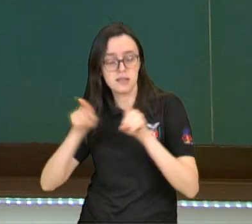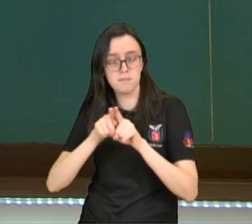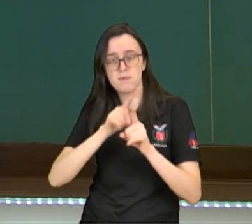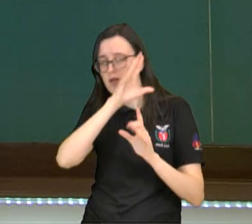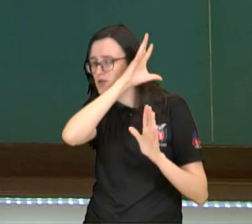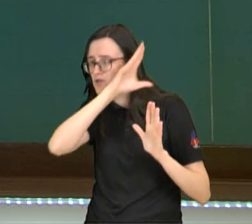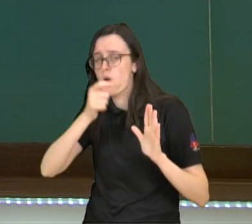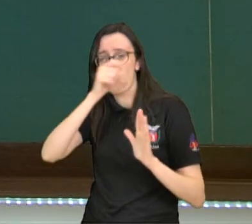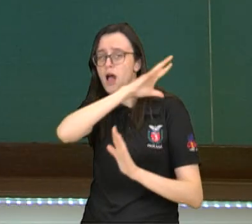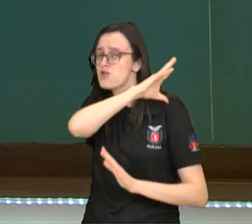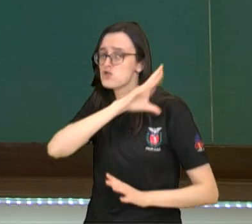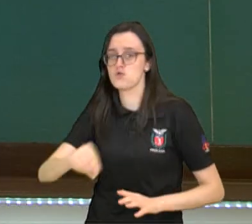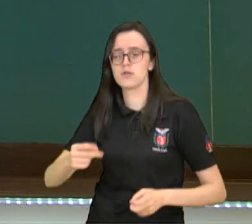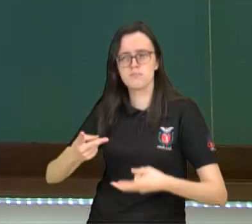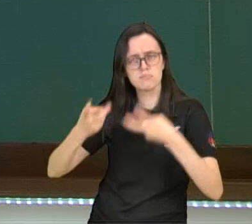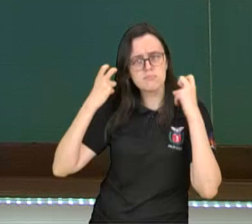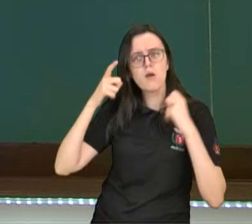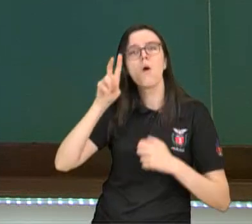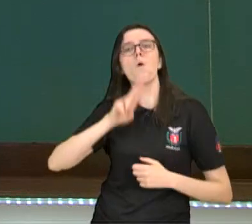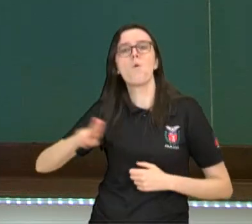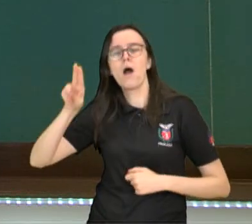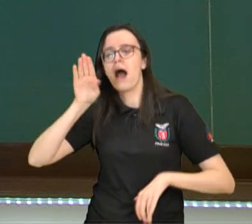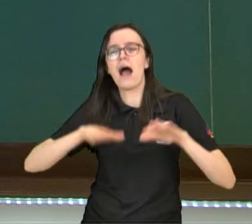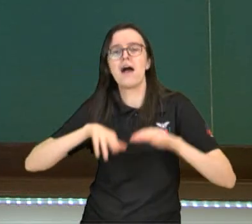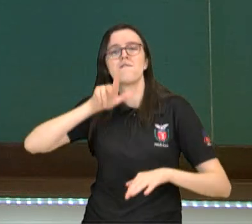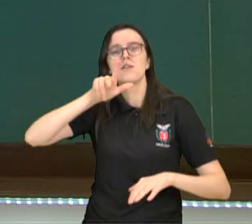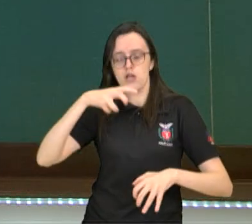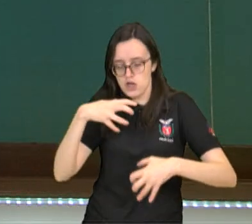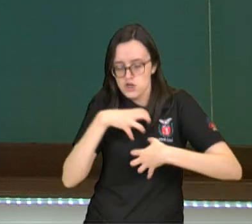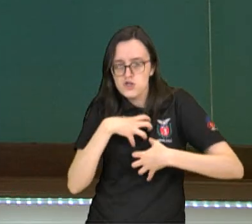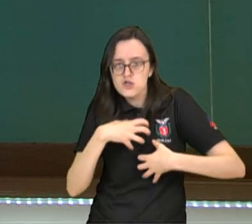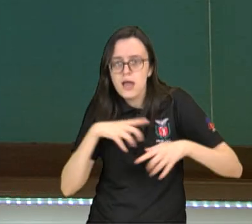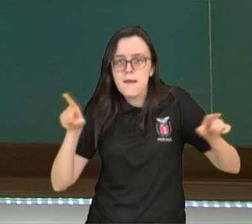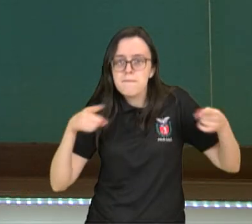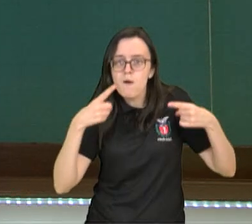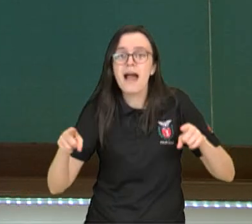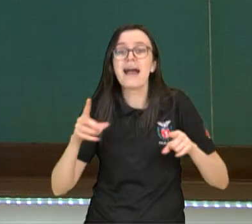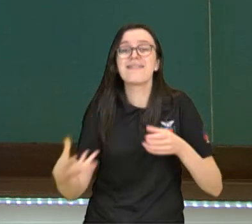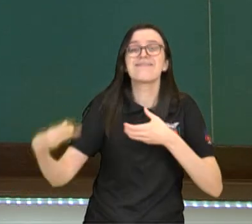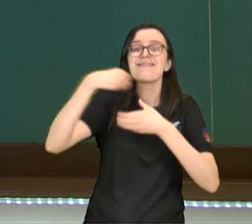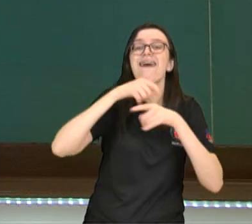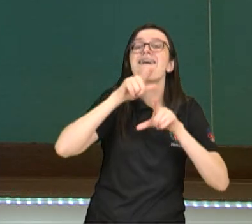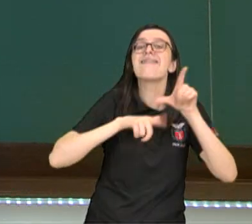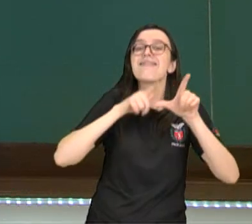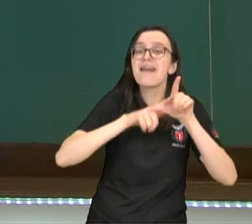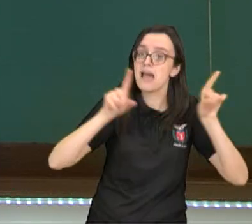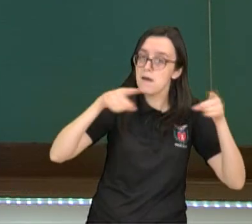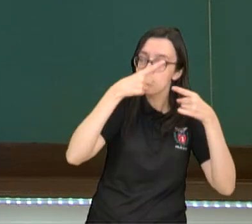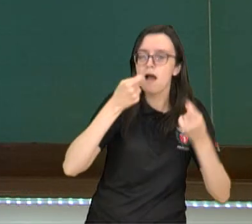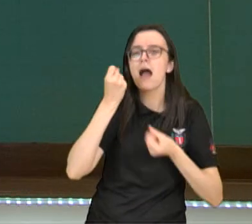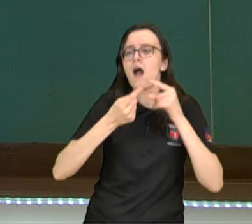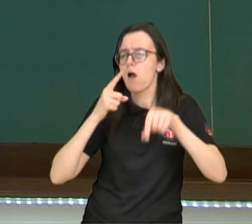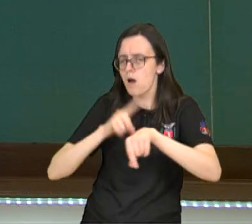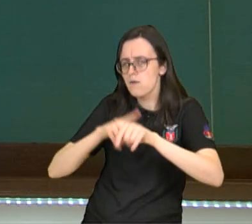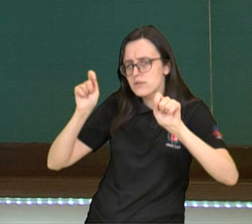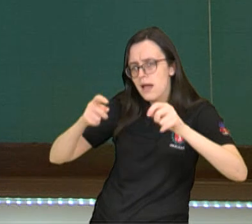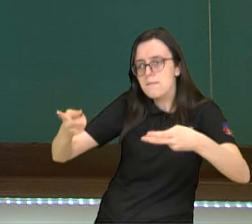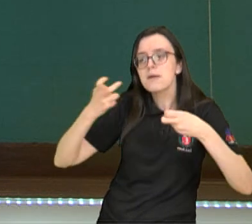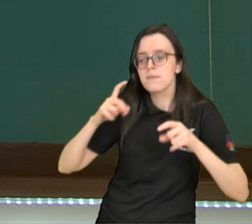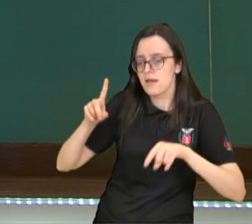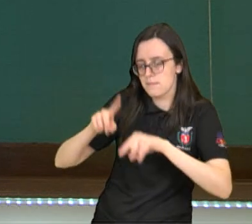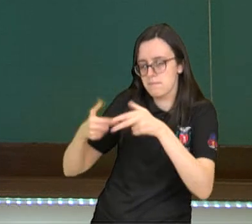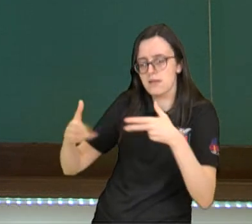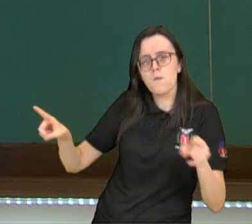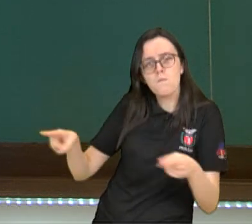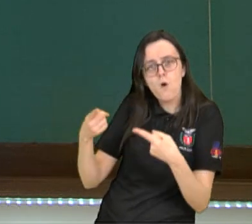músicas praticamente, quando não era todo o estilo e o ritmo musical na letra, em alguns momentos nos instrumentos que compuseram